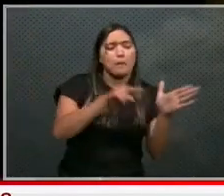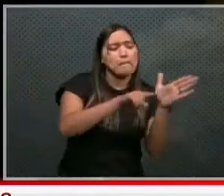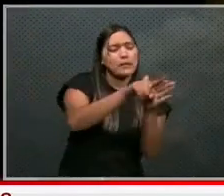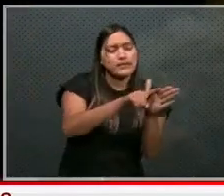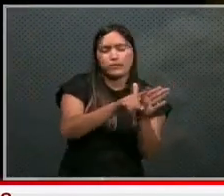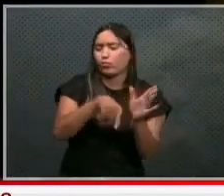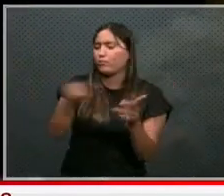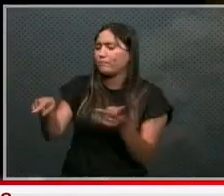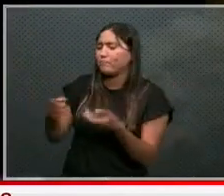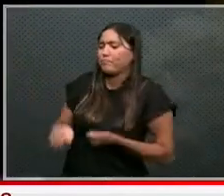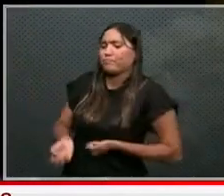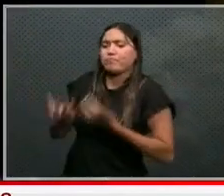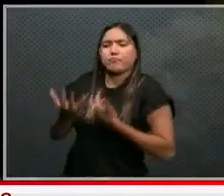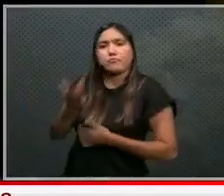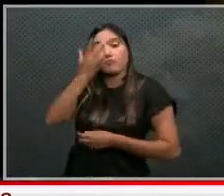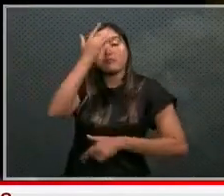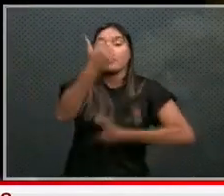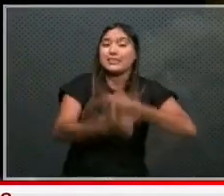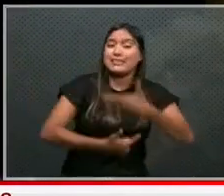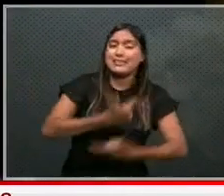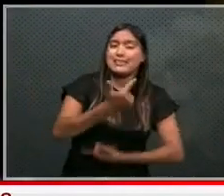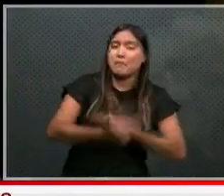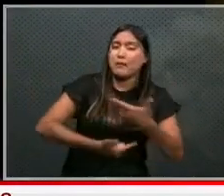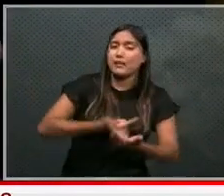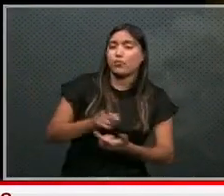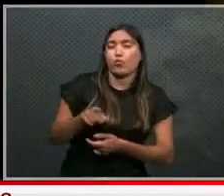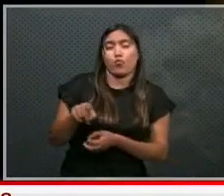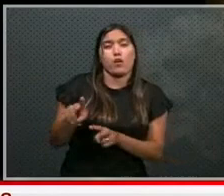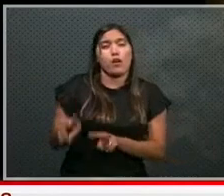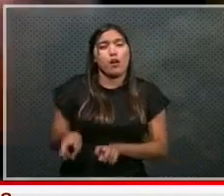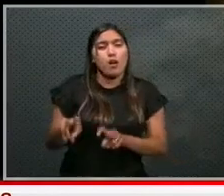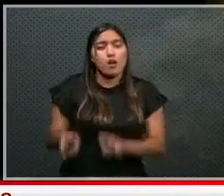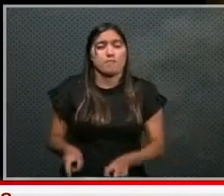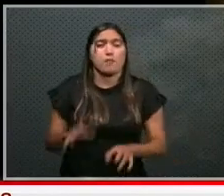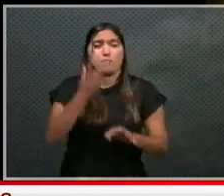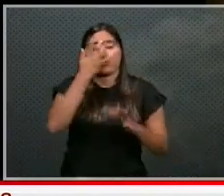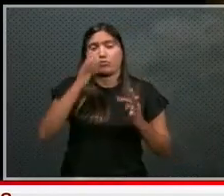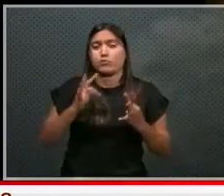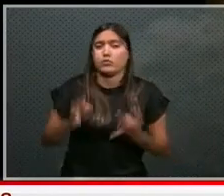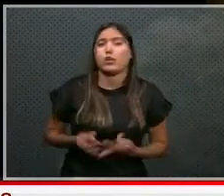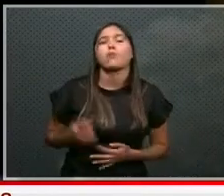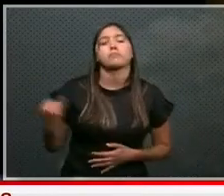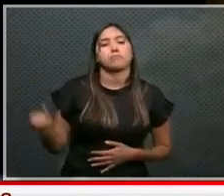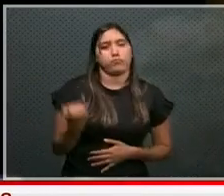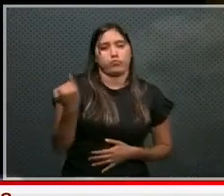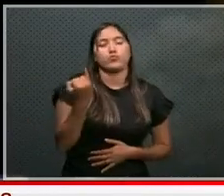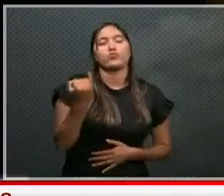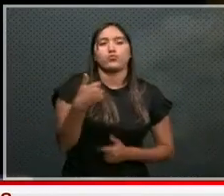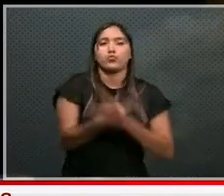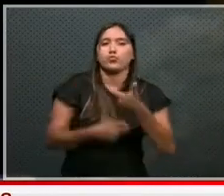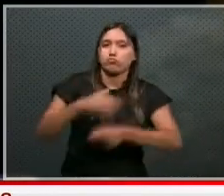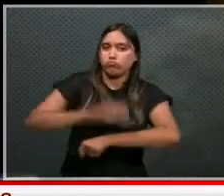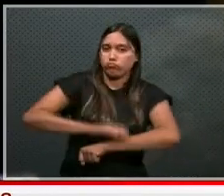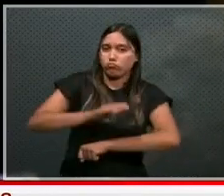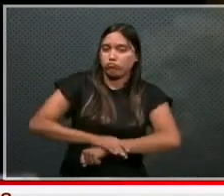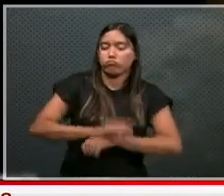seja aquele trabalhador que tá lá no campo o técnico que também é fundamental pro trabalho para que o trabalho da Embrapa